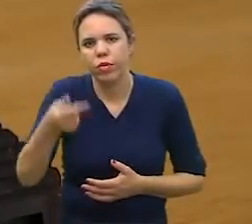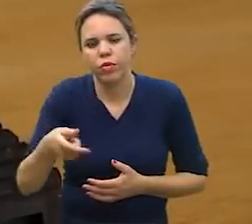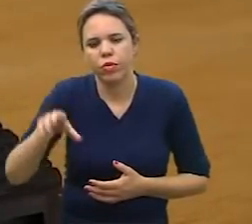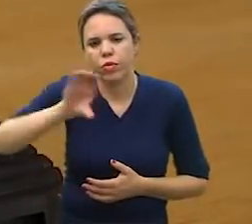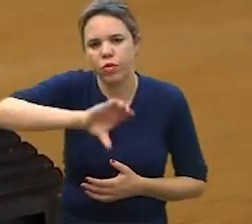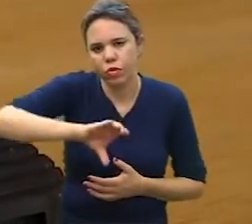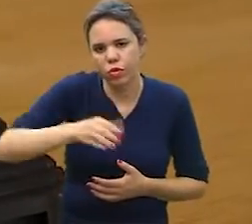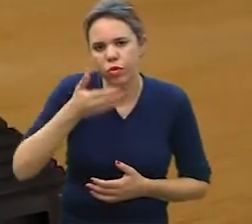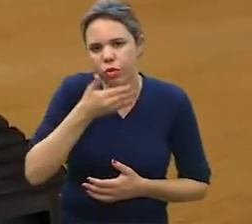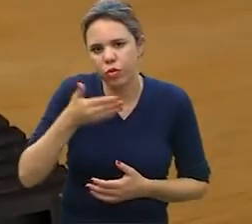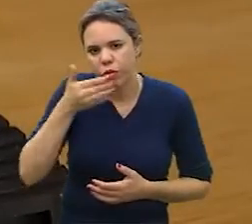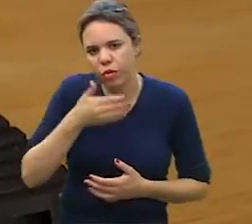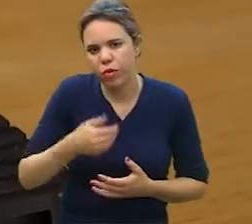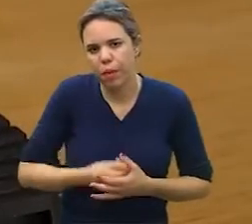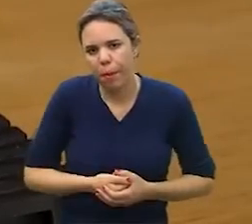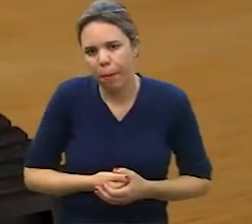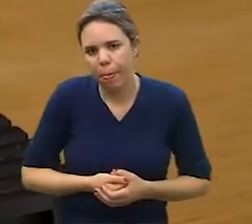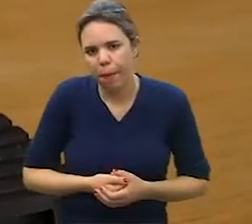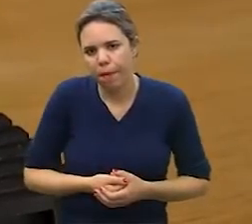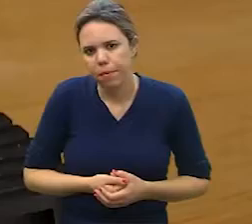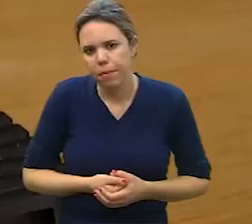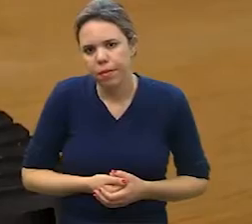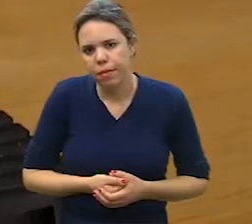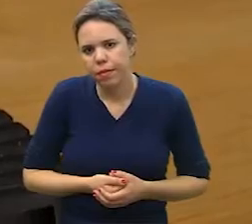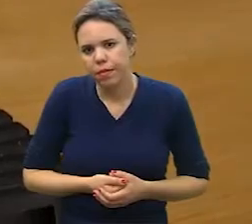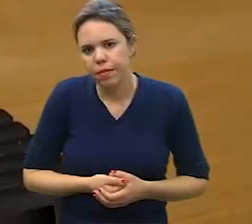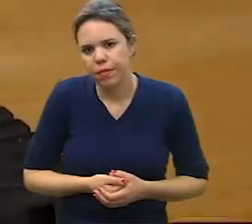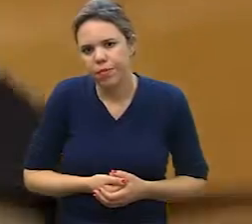Depois, o leite condensado.